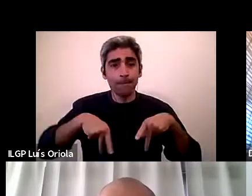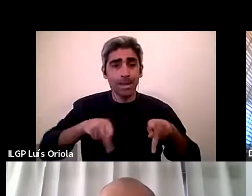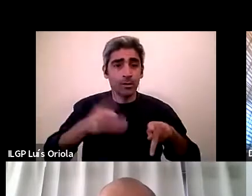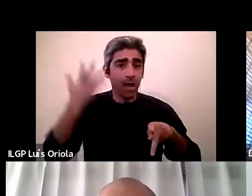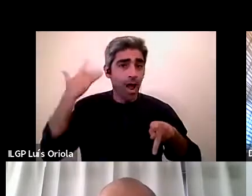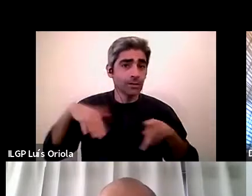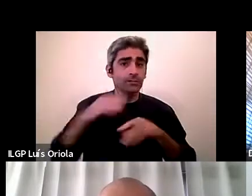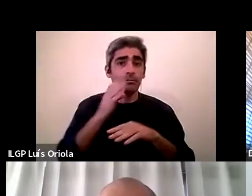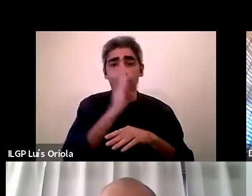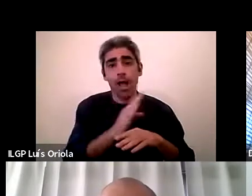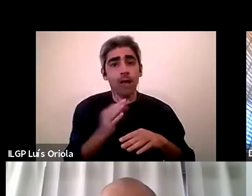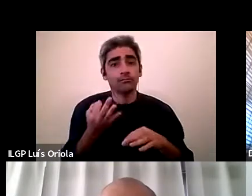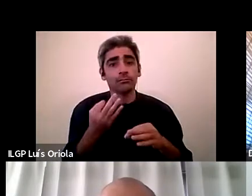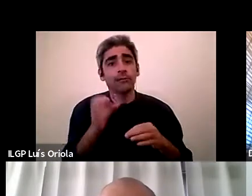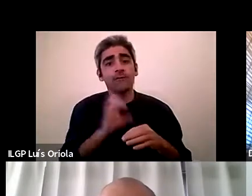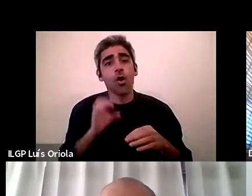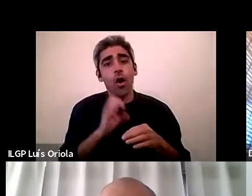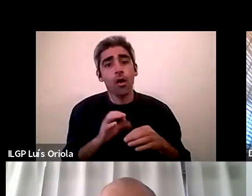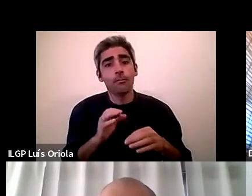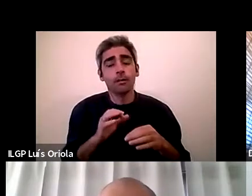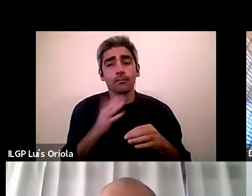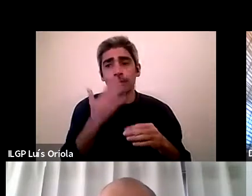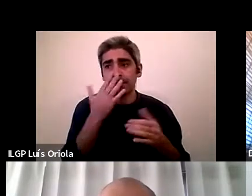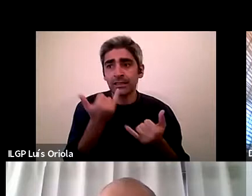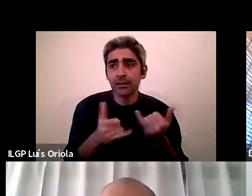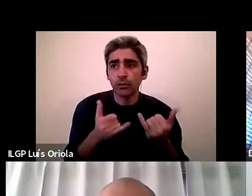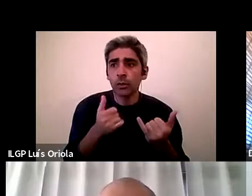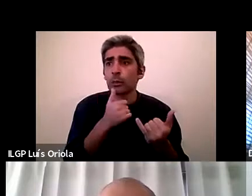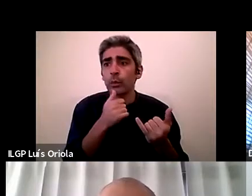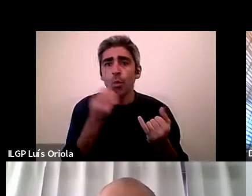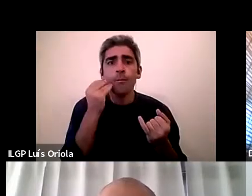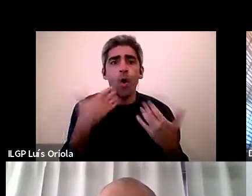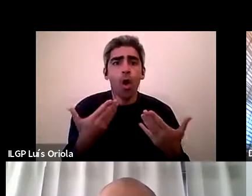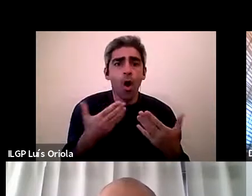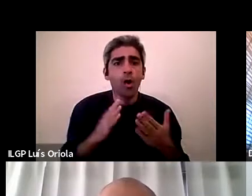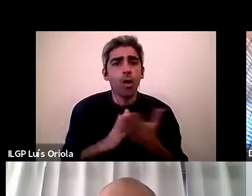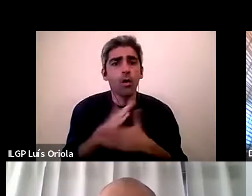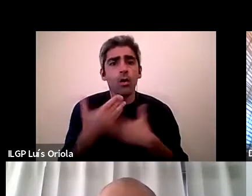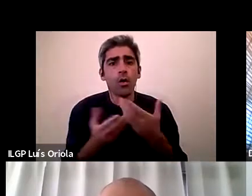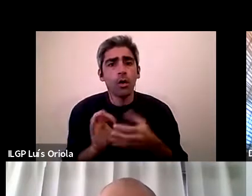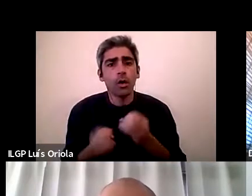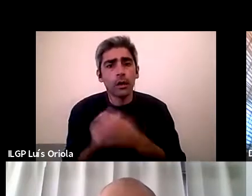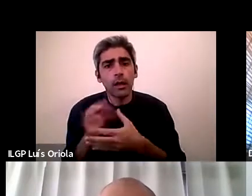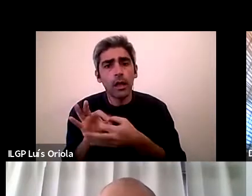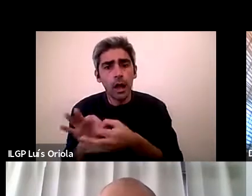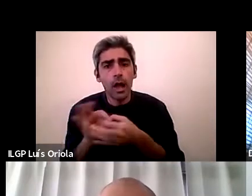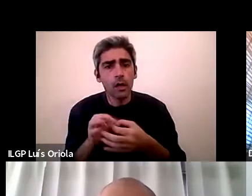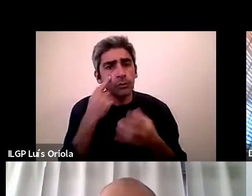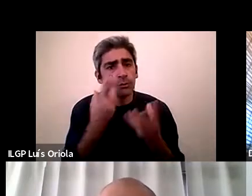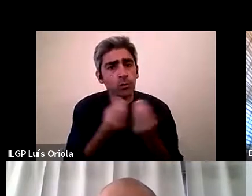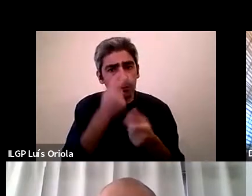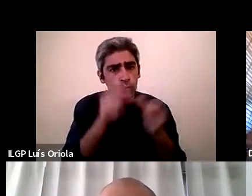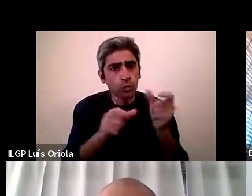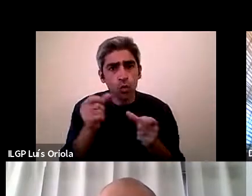vindo a ser utilizadas, de alguma forma, pareciam estar em risco. Como é que nós vamos co-criar e experimentar com cidadãos, lado a